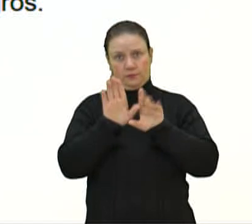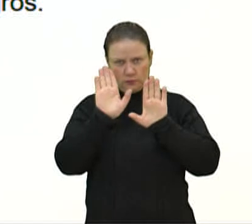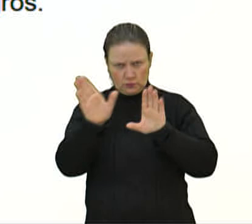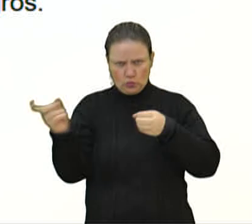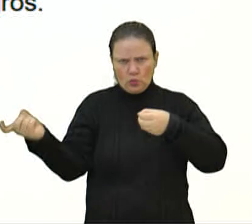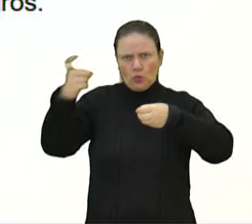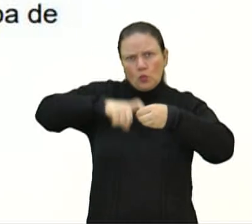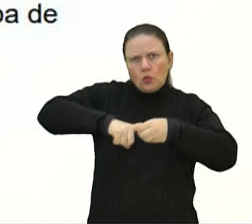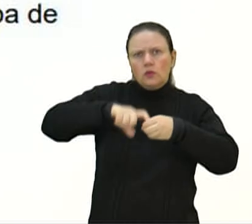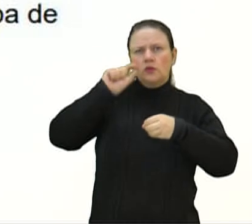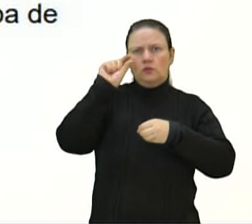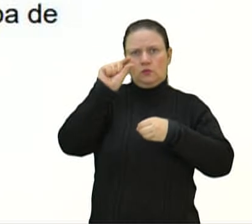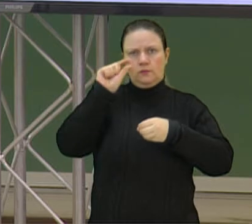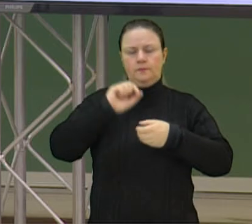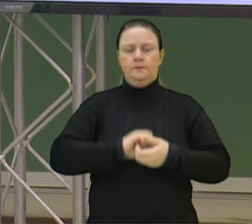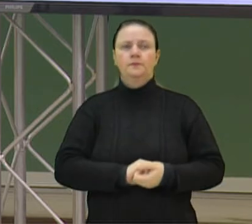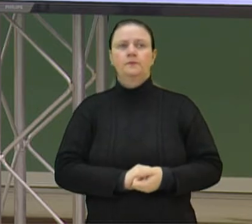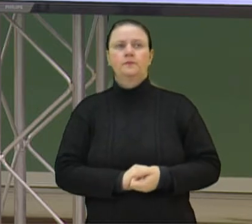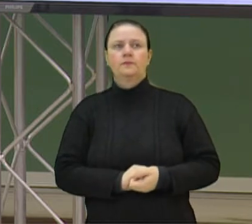aqui,